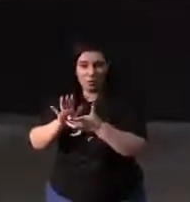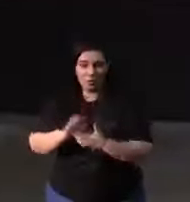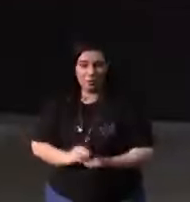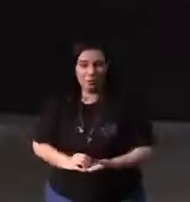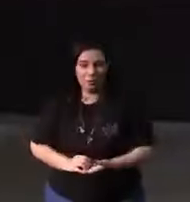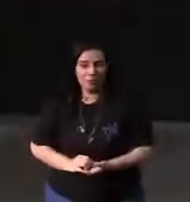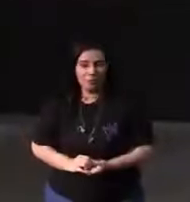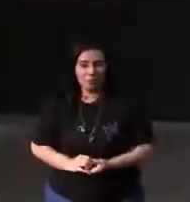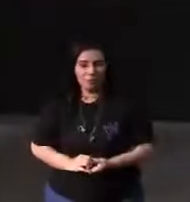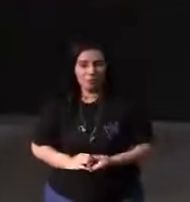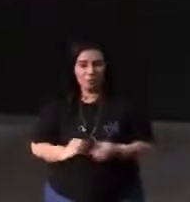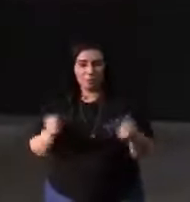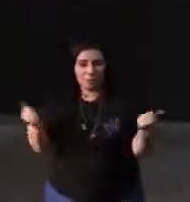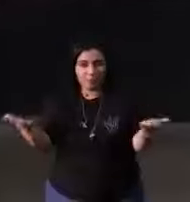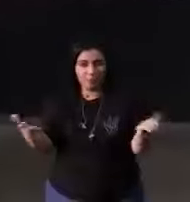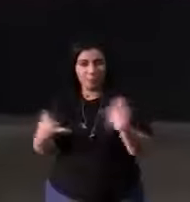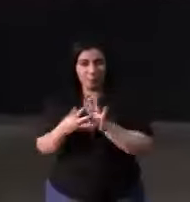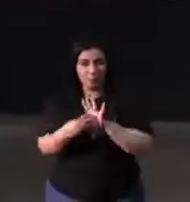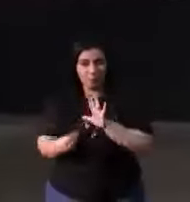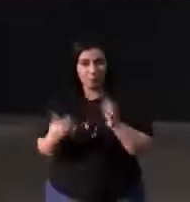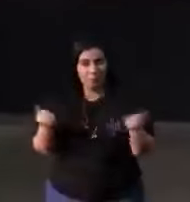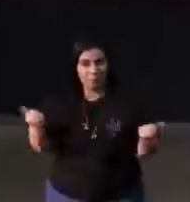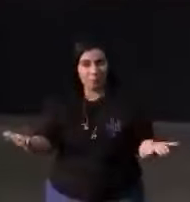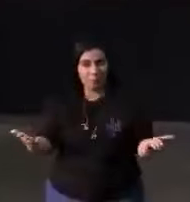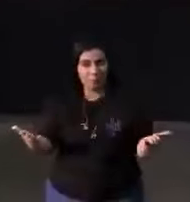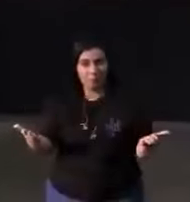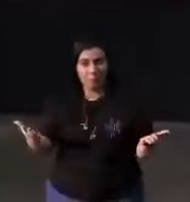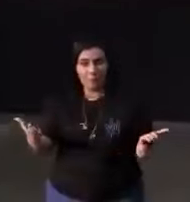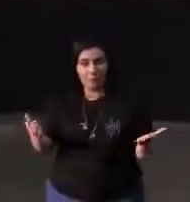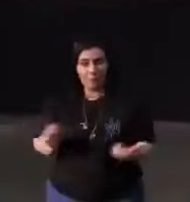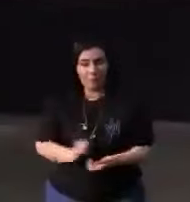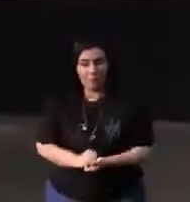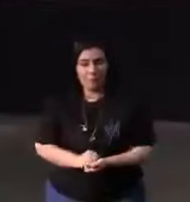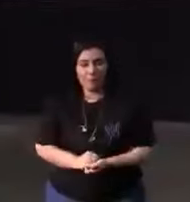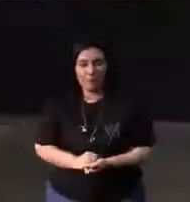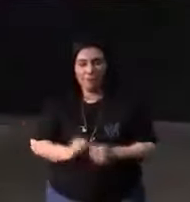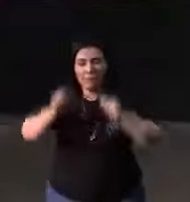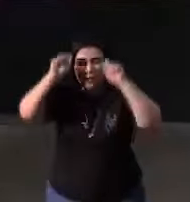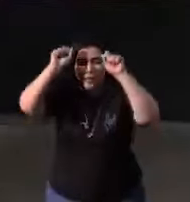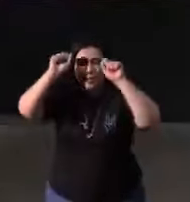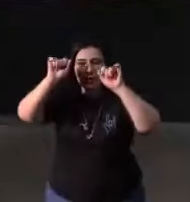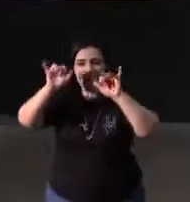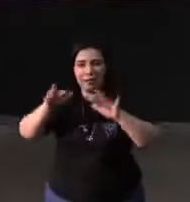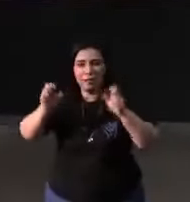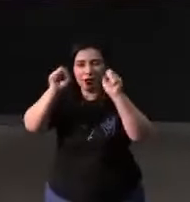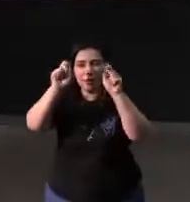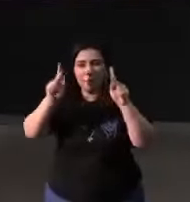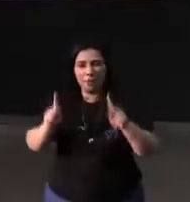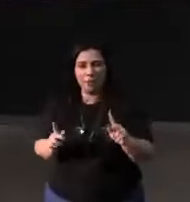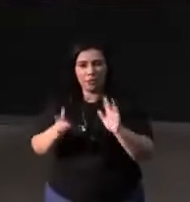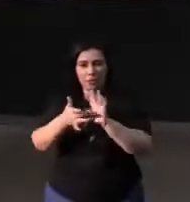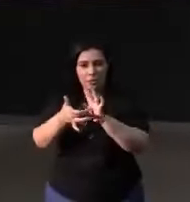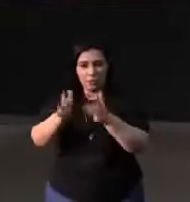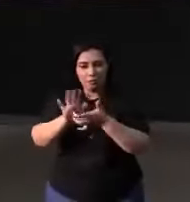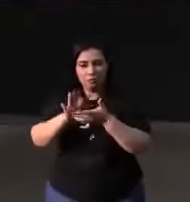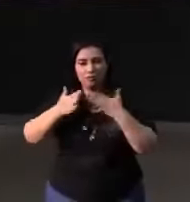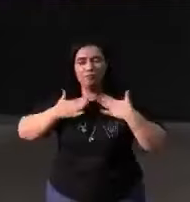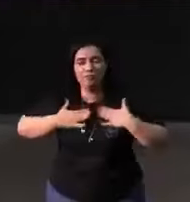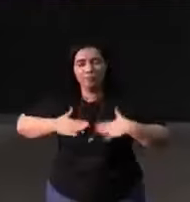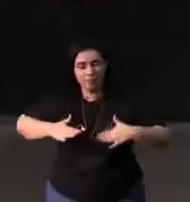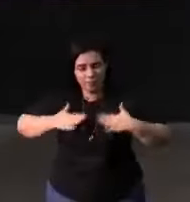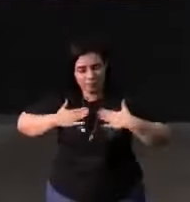estiver. Abra sua mão assim, que a graça e a paz do Senhor Jesus, o amor do Pai, as doces e